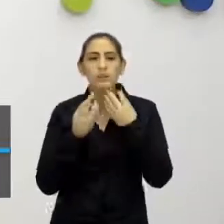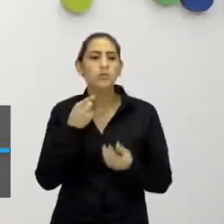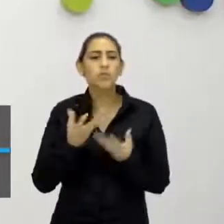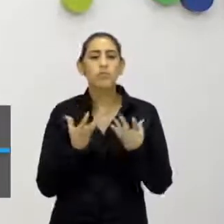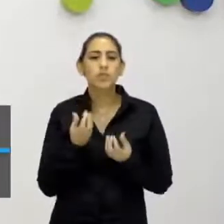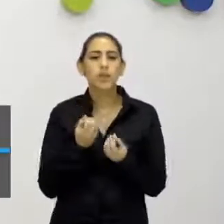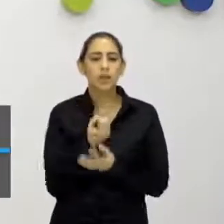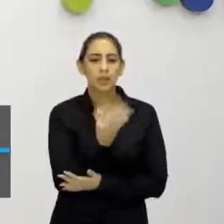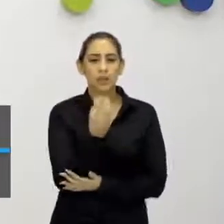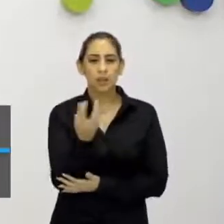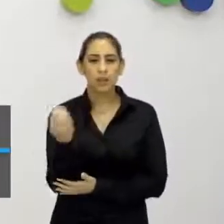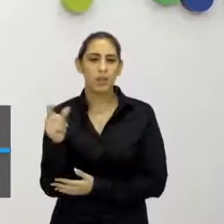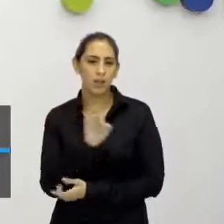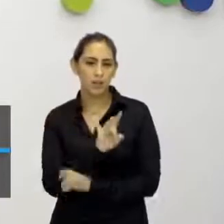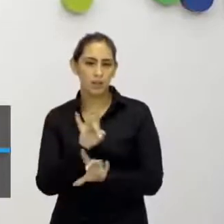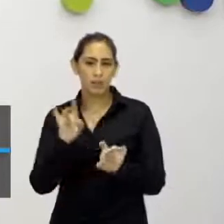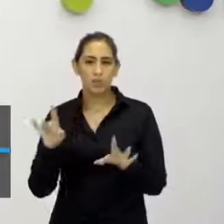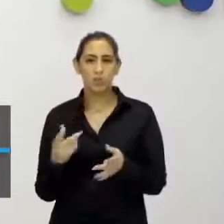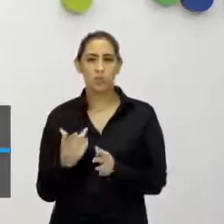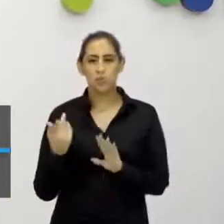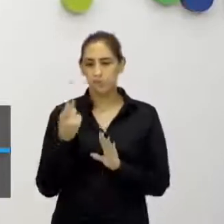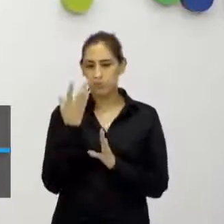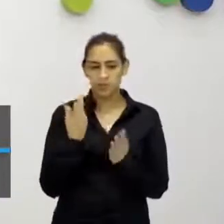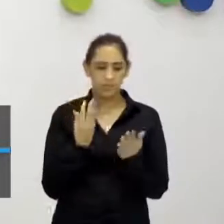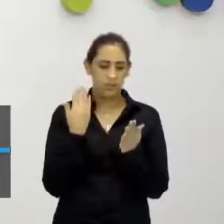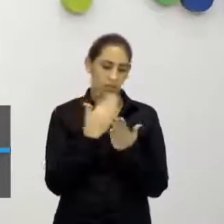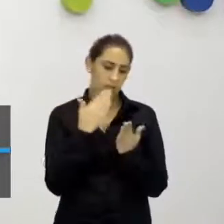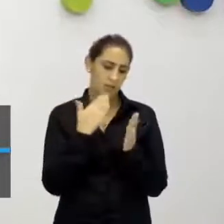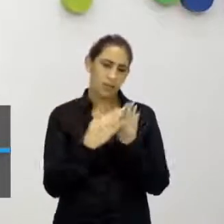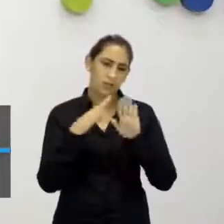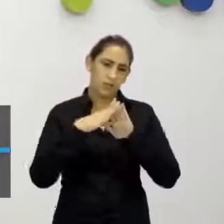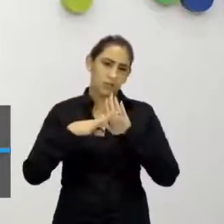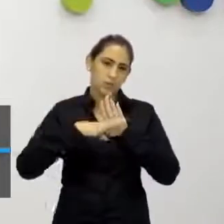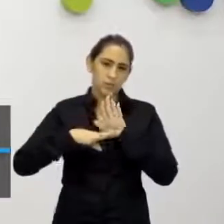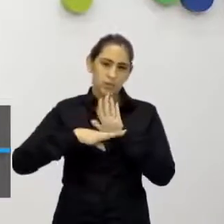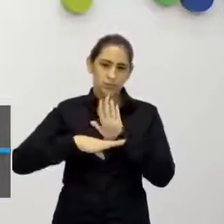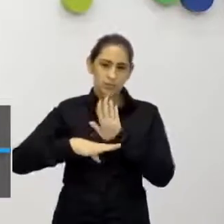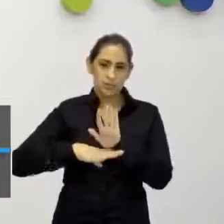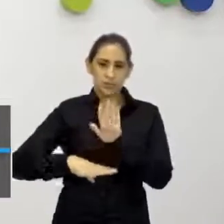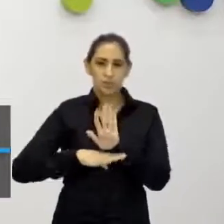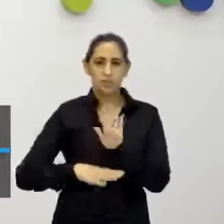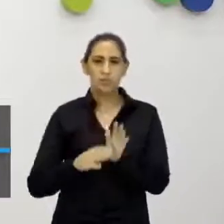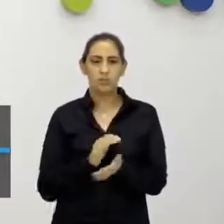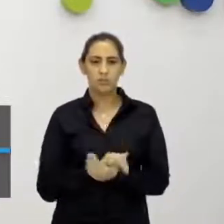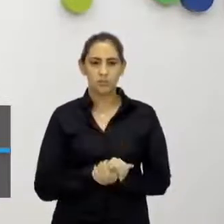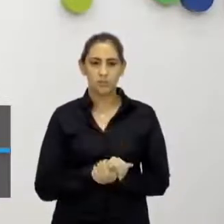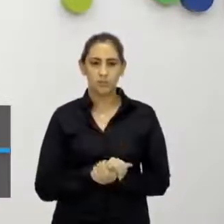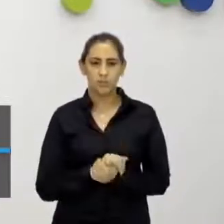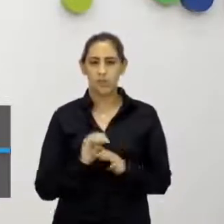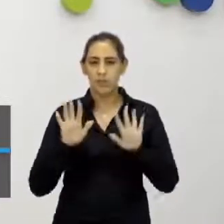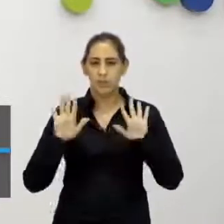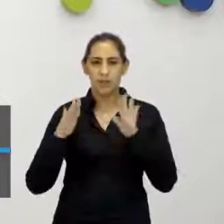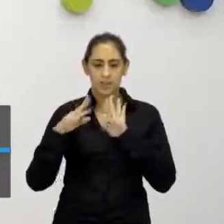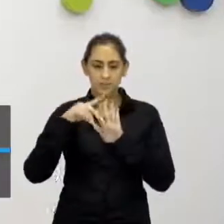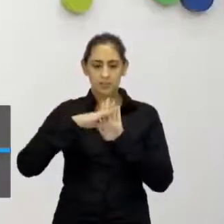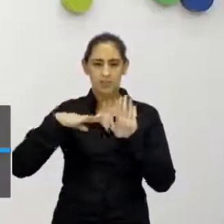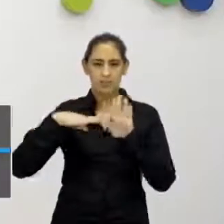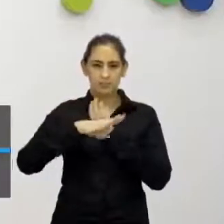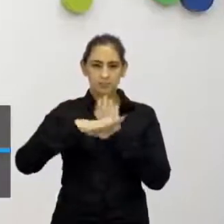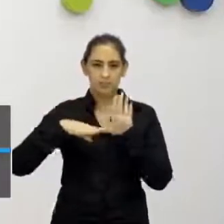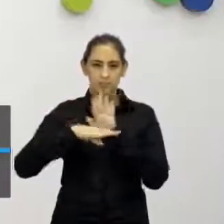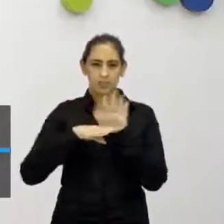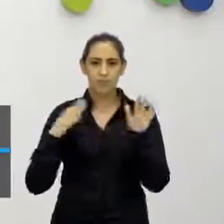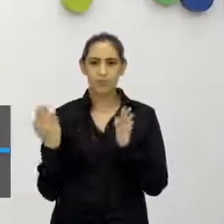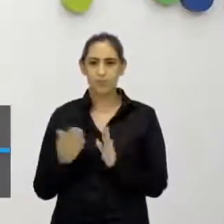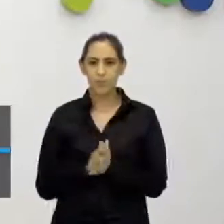fazer um cartaz e começa a colocar apenas texto, lá umas 10 páginas, umas 10 linhas de texto, página não dá, é um cartaz,